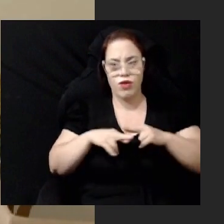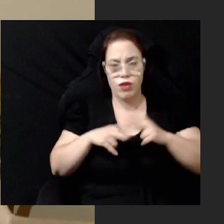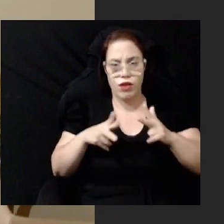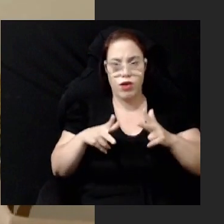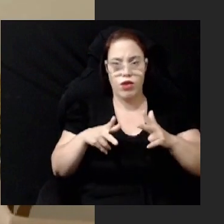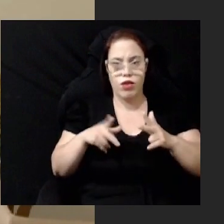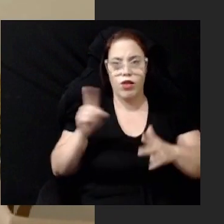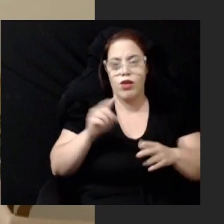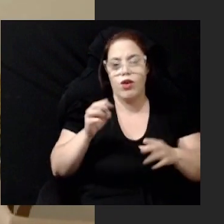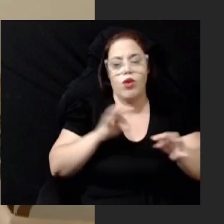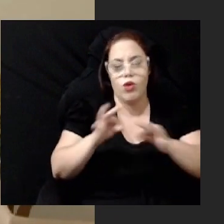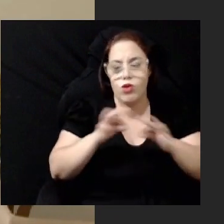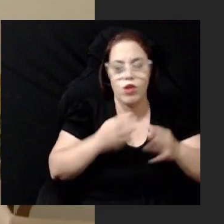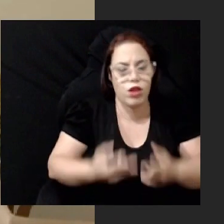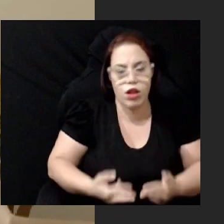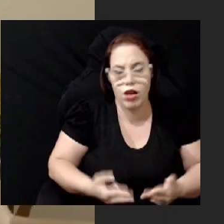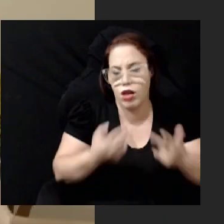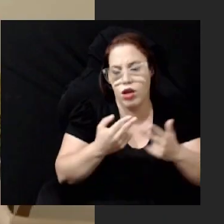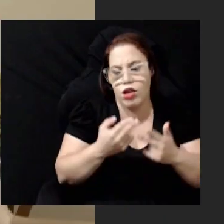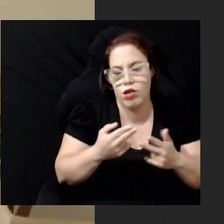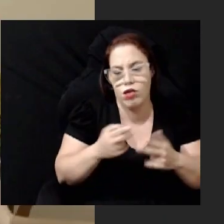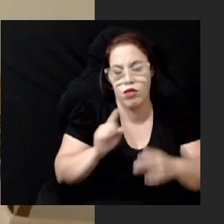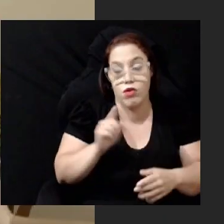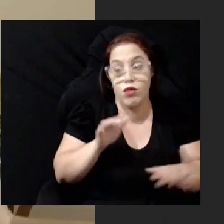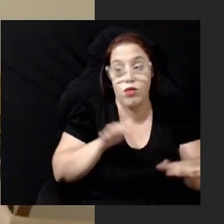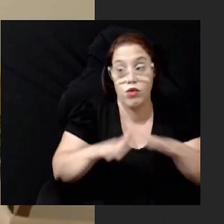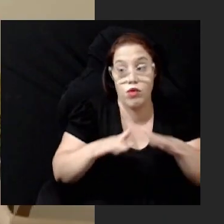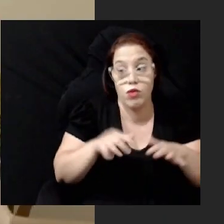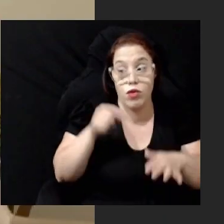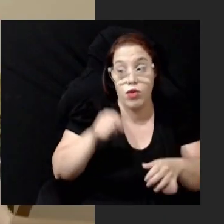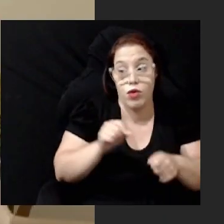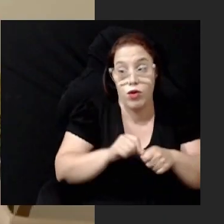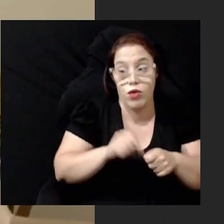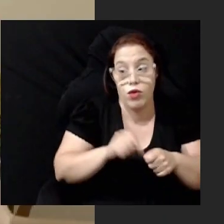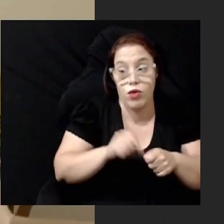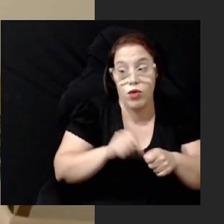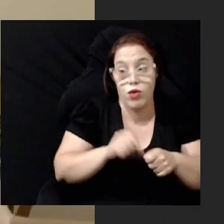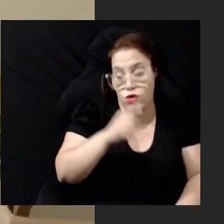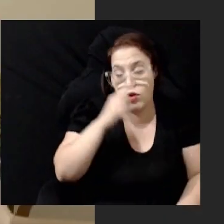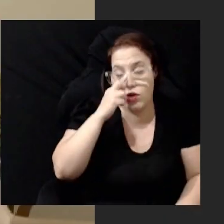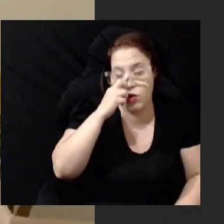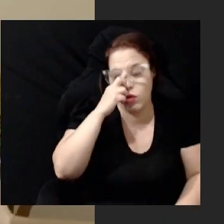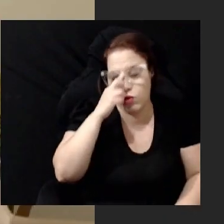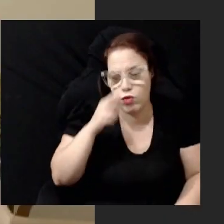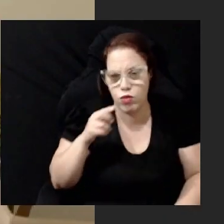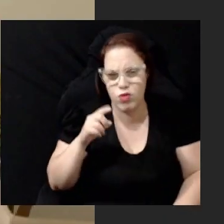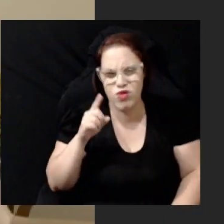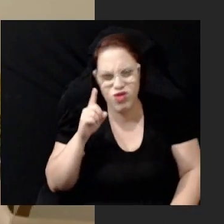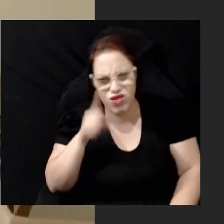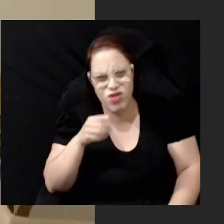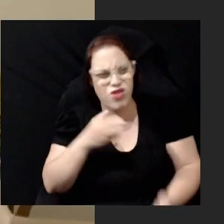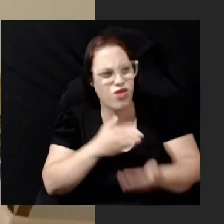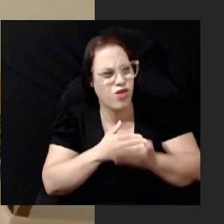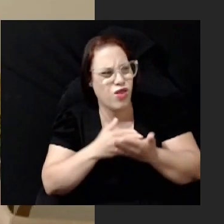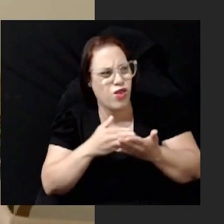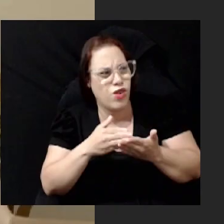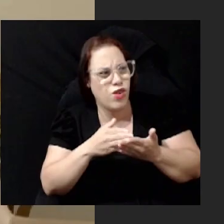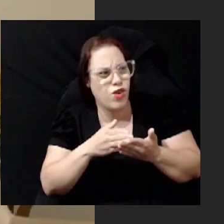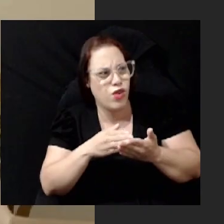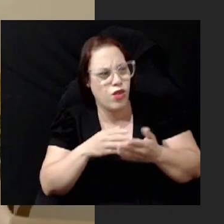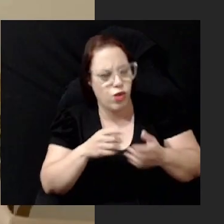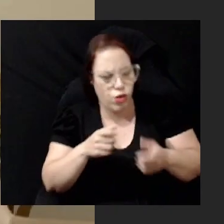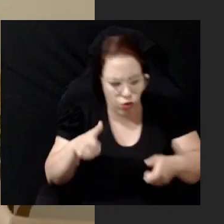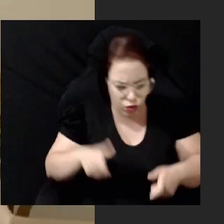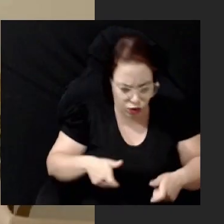realmente diferenciar isso não é a técnica cirúrgica, mas o momento em que foi feito o diagnóstico. Diagnósticos feitos no início,